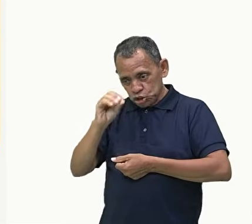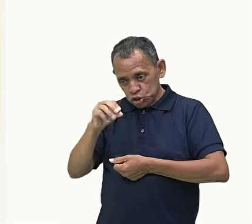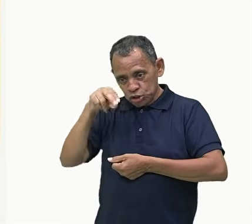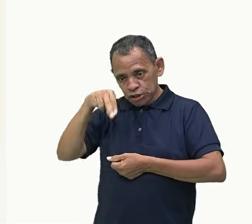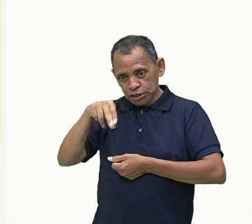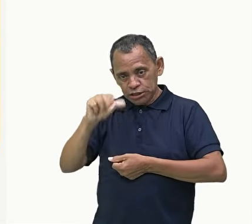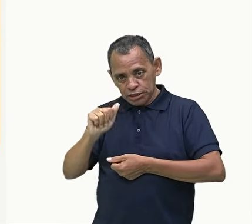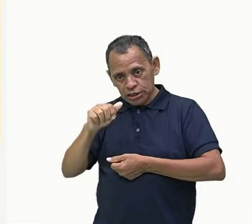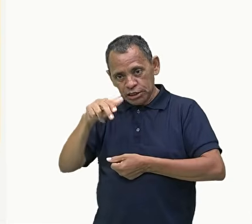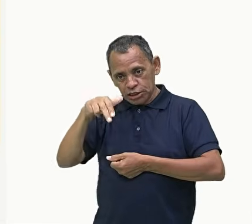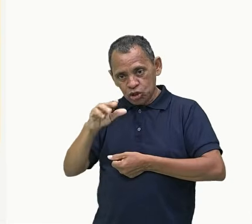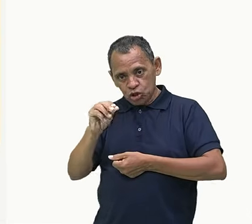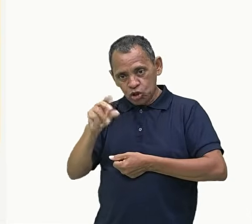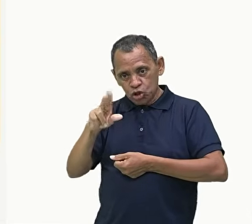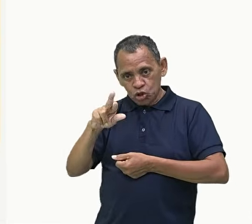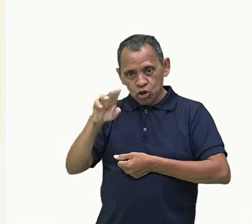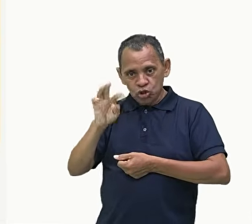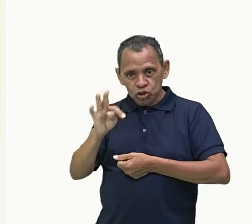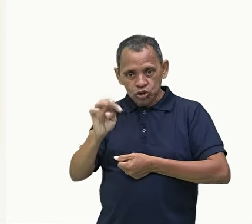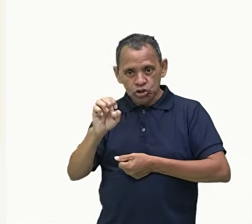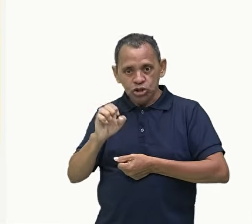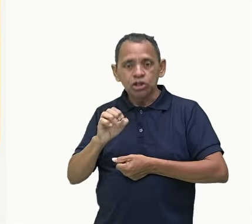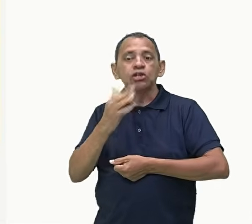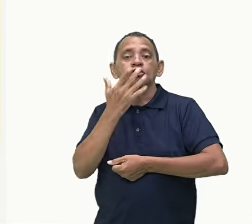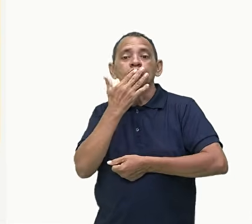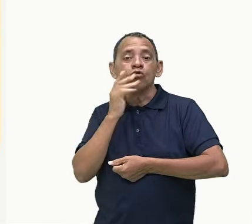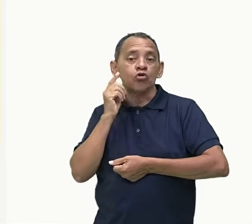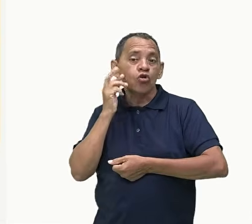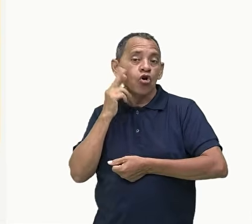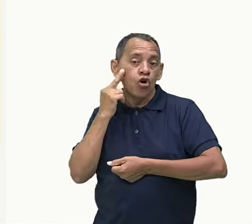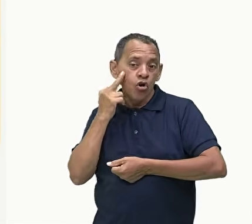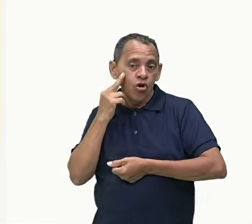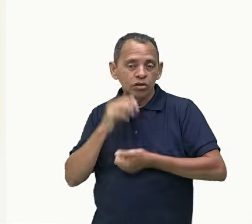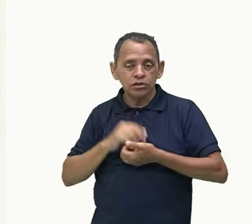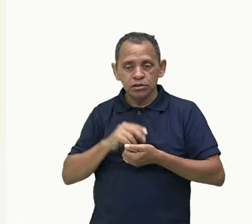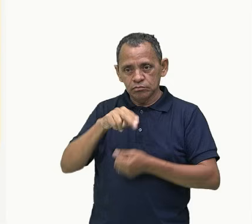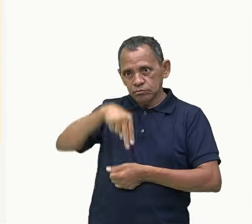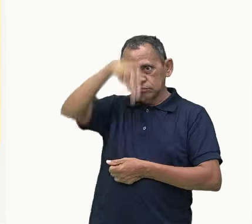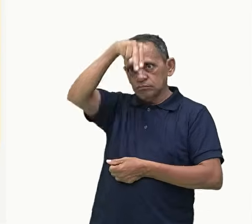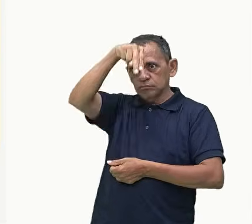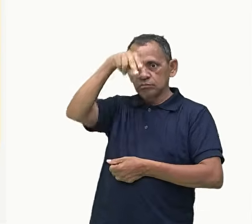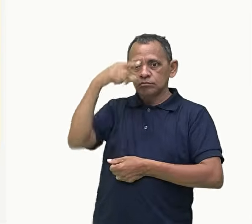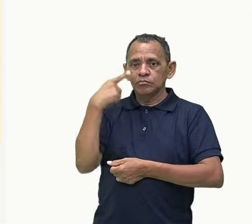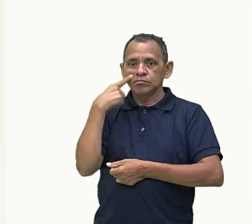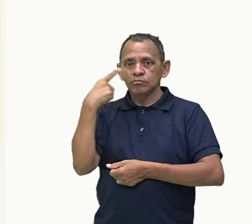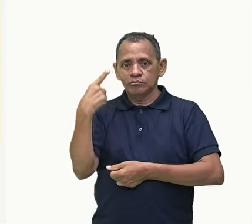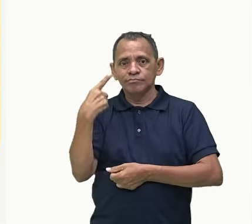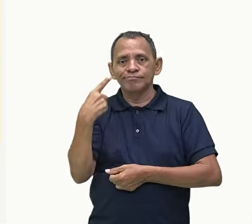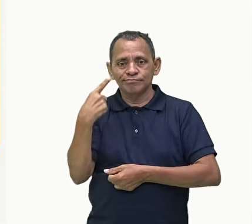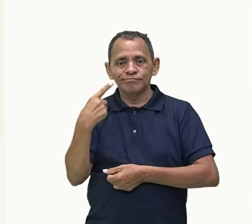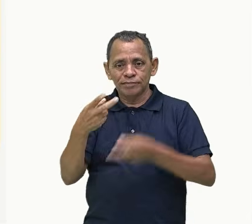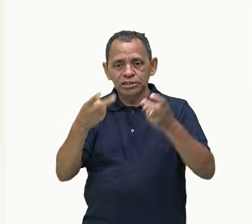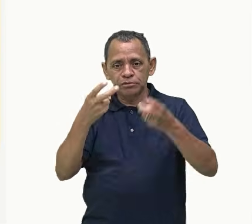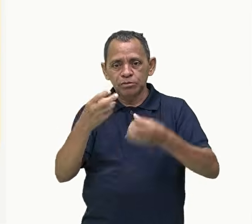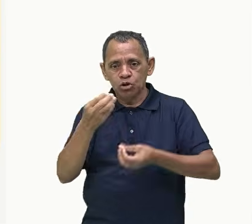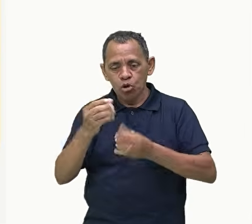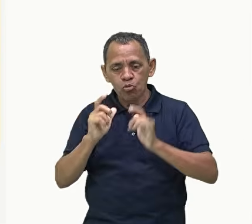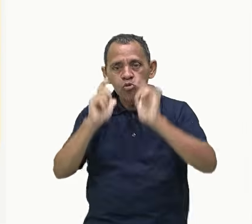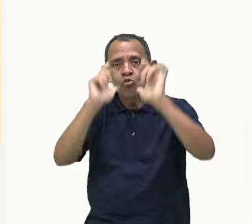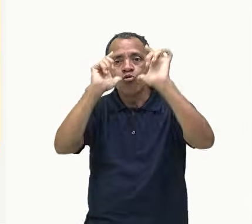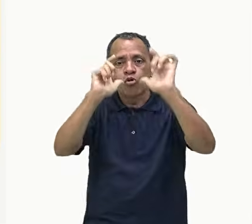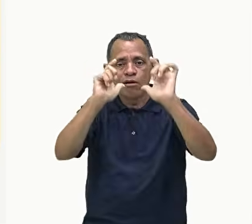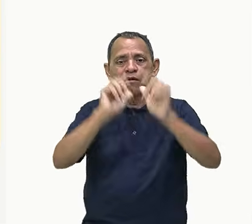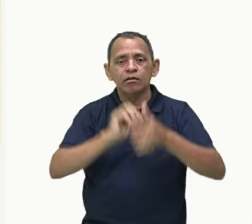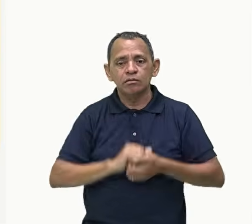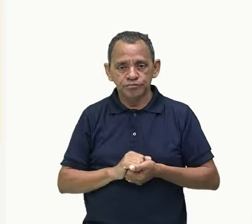zona norte pra gente? Em rosa. Então, olha só, onde está localizada a zona norte. Então, aqui, né, coloca pra gente a